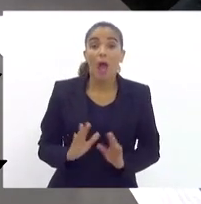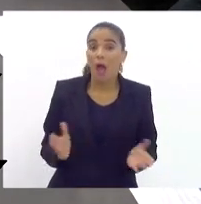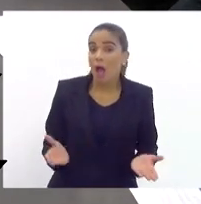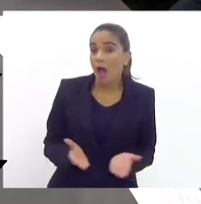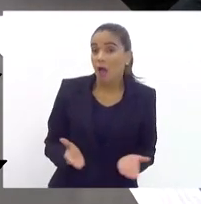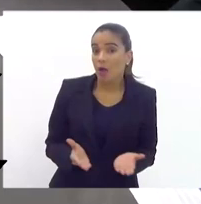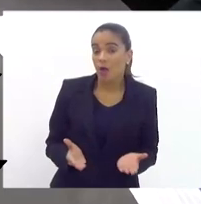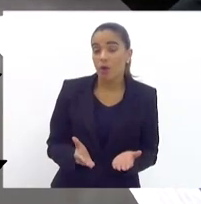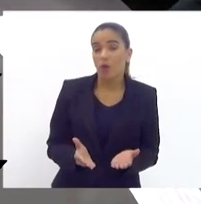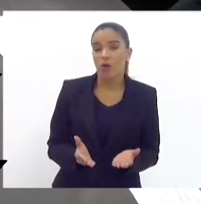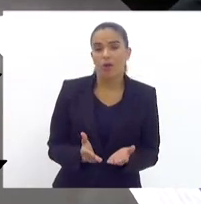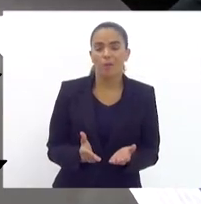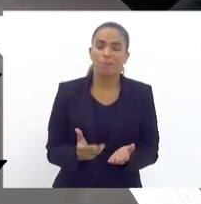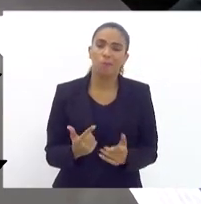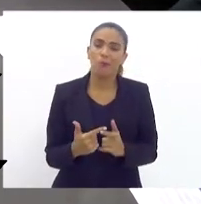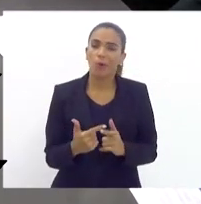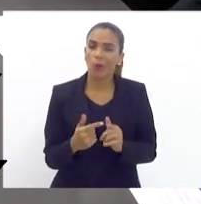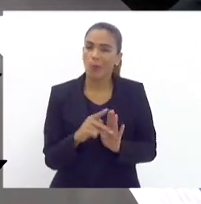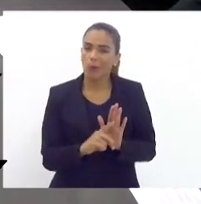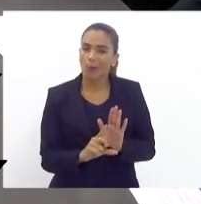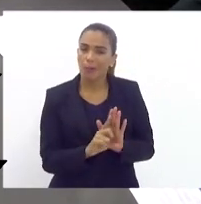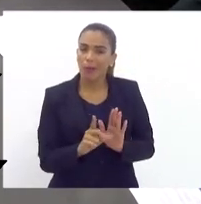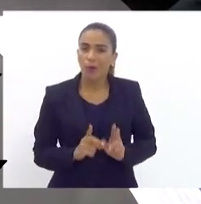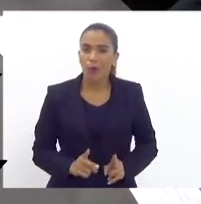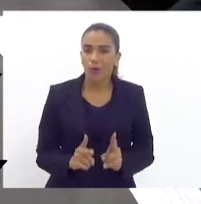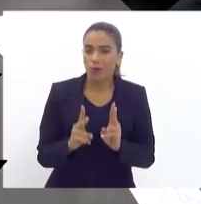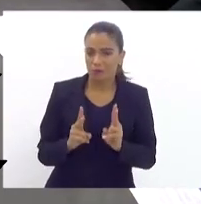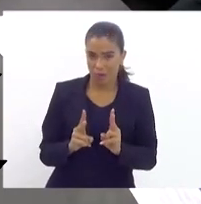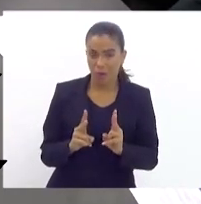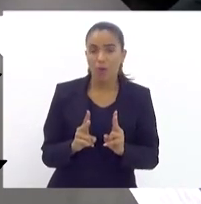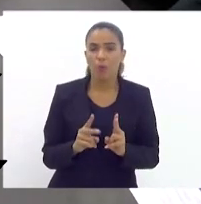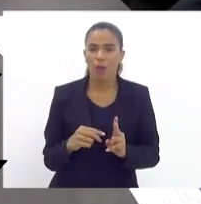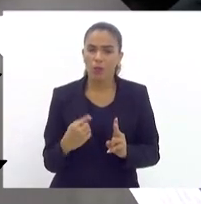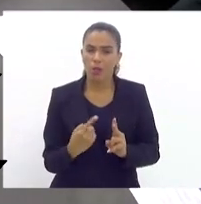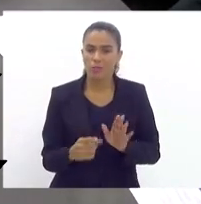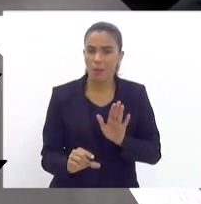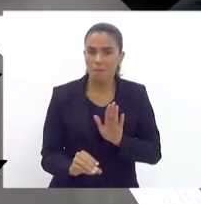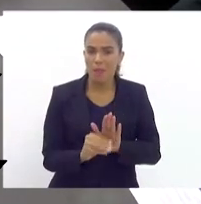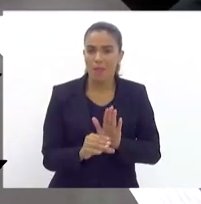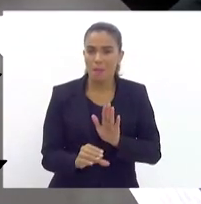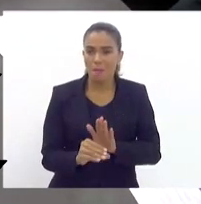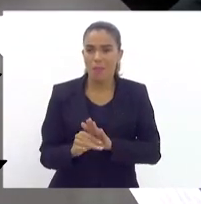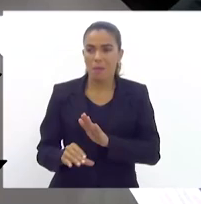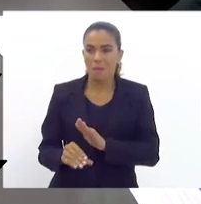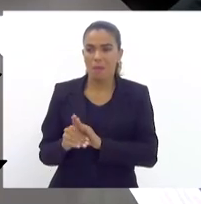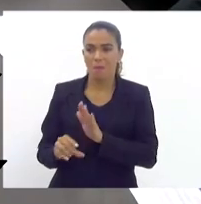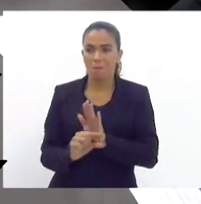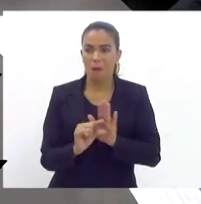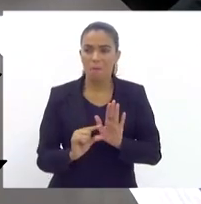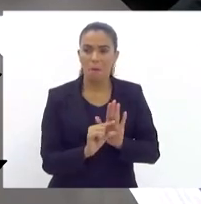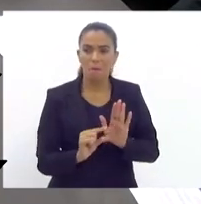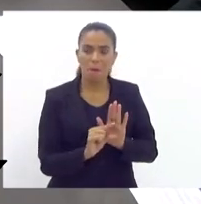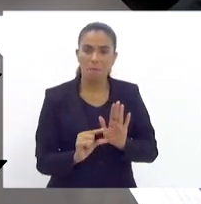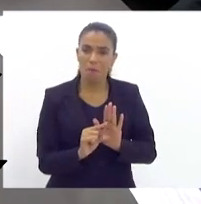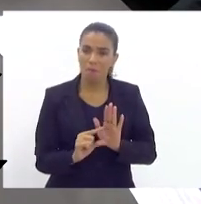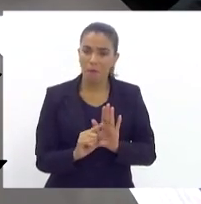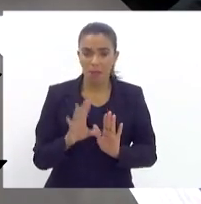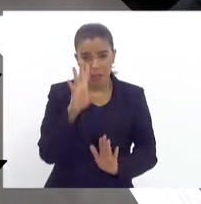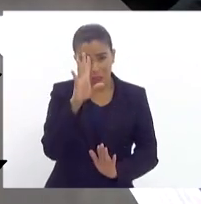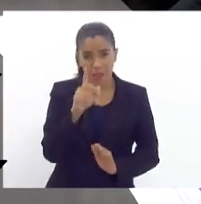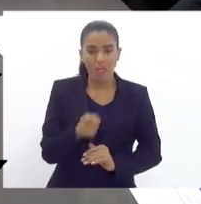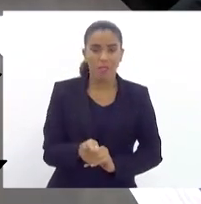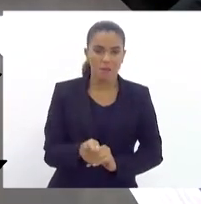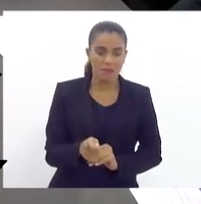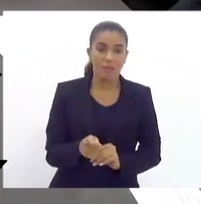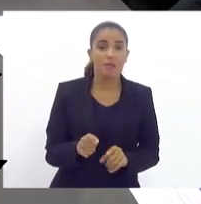Agora, assim, porque o projeto, ele continuava com essas nossas emendas sendo determinativo, como, aliás, o projeto